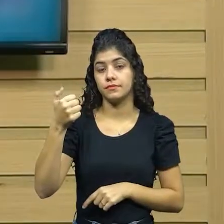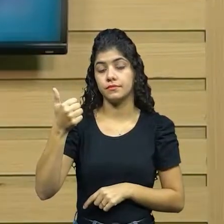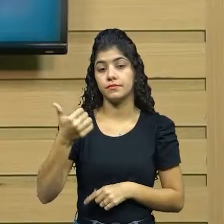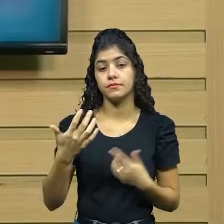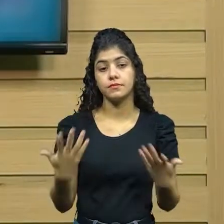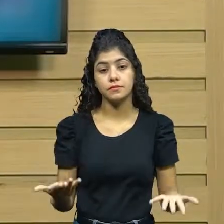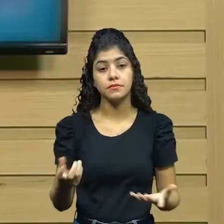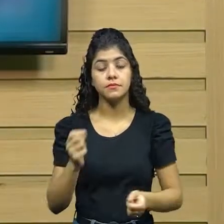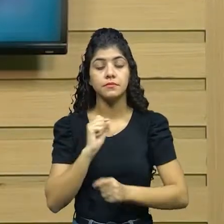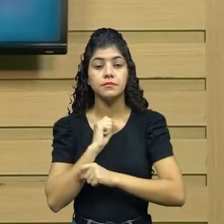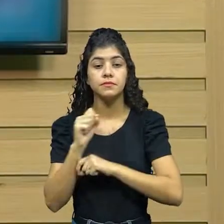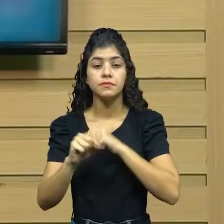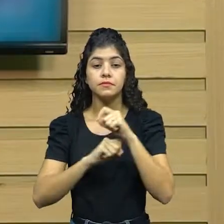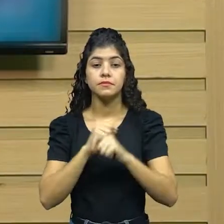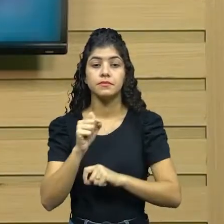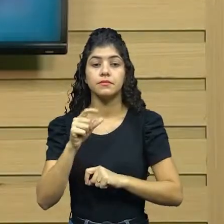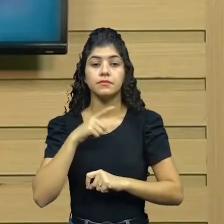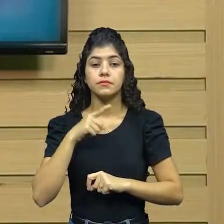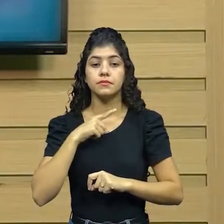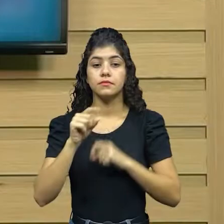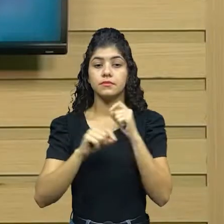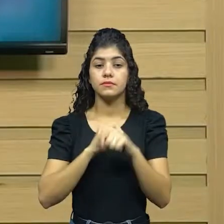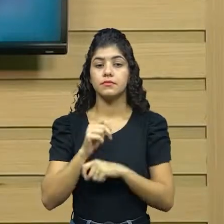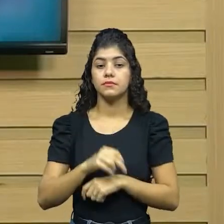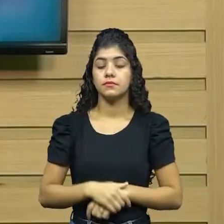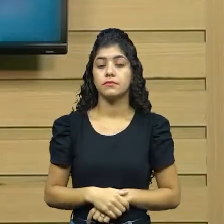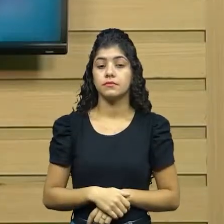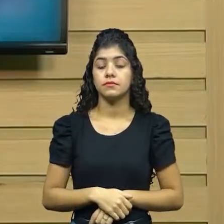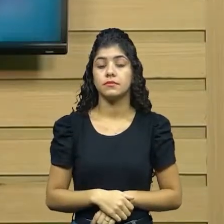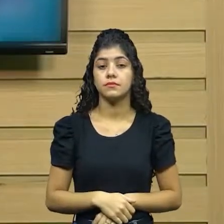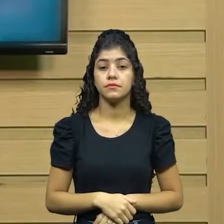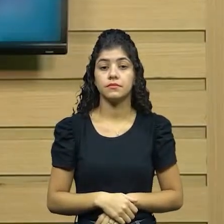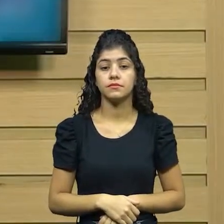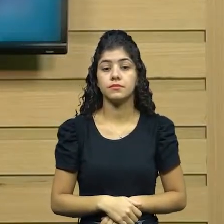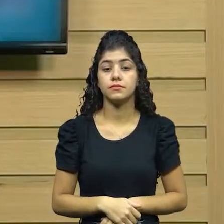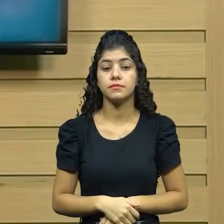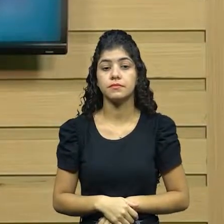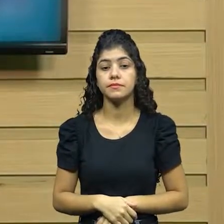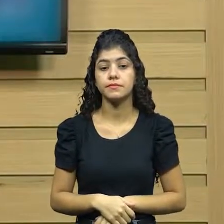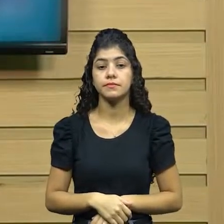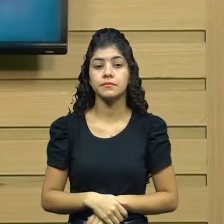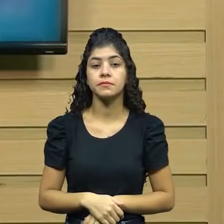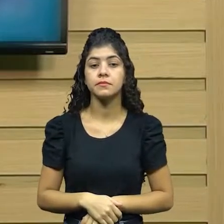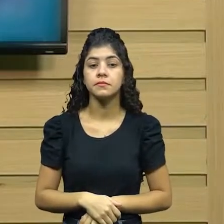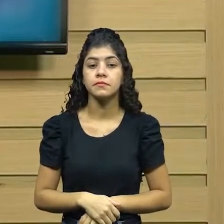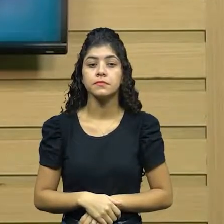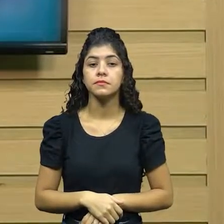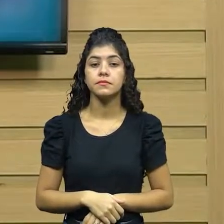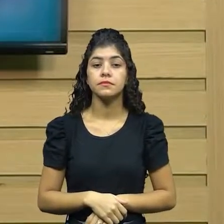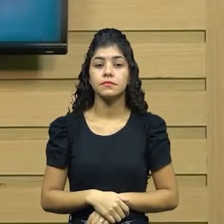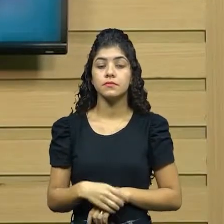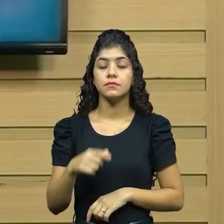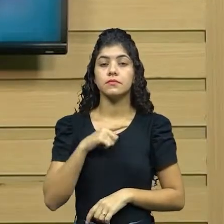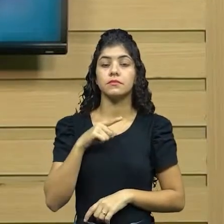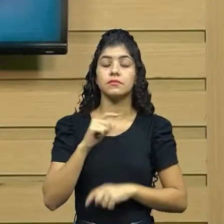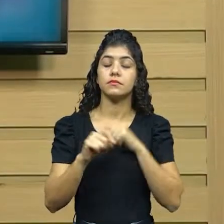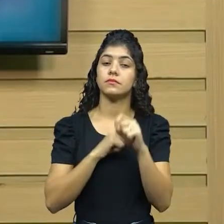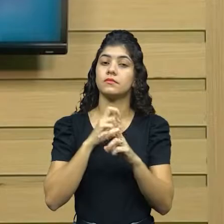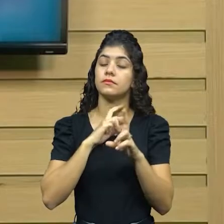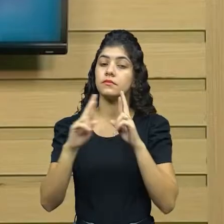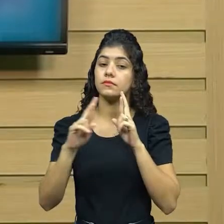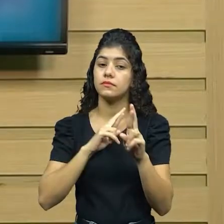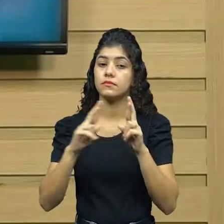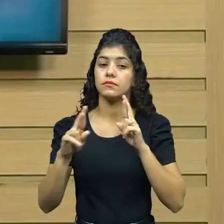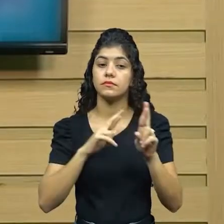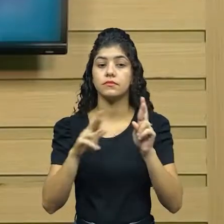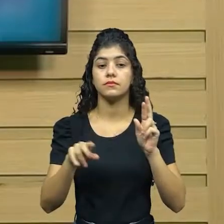Então, o marketing de produto, nada mais, nada menos, é exatamente eu ter relacionamentos,